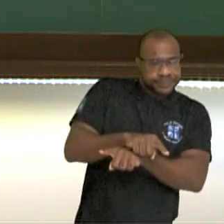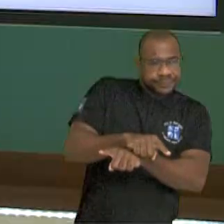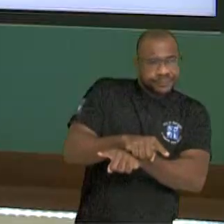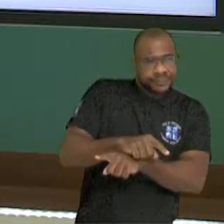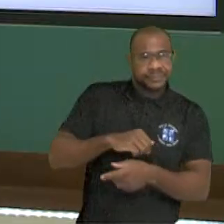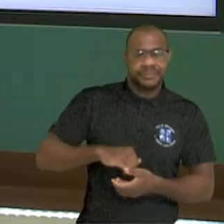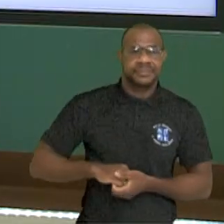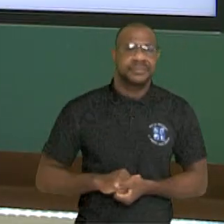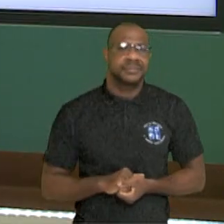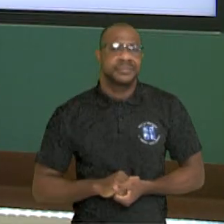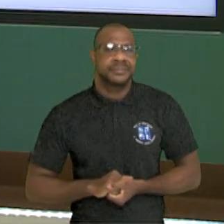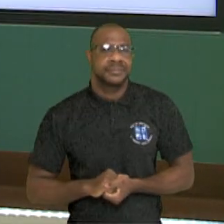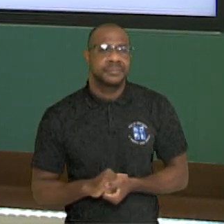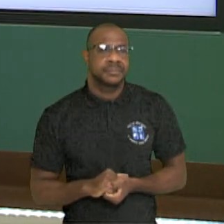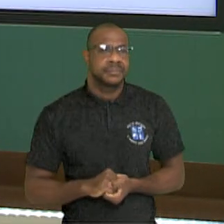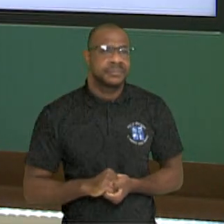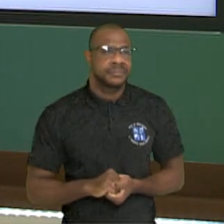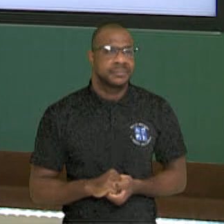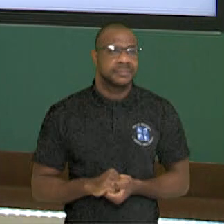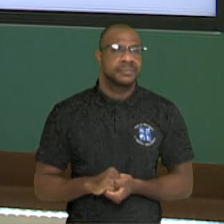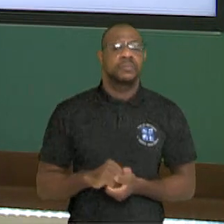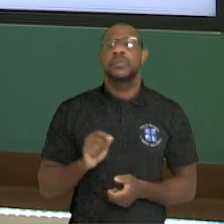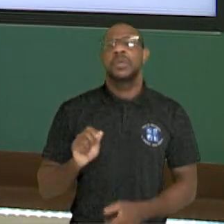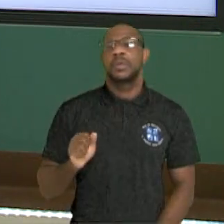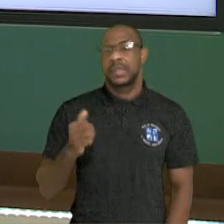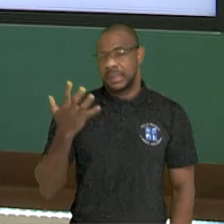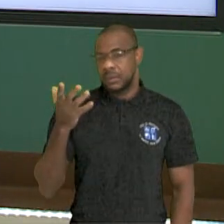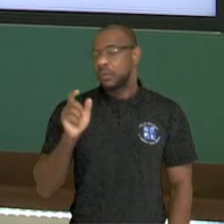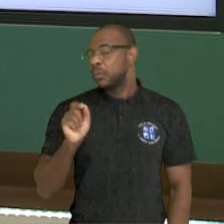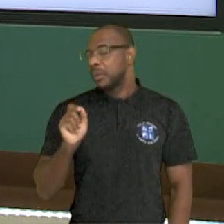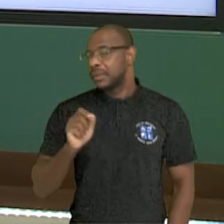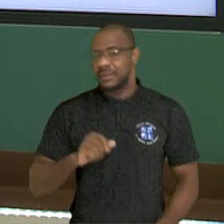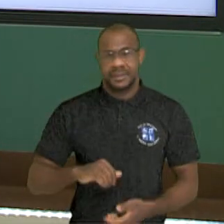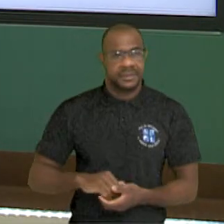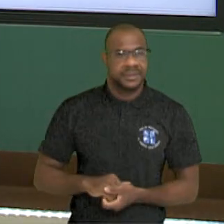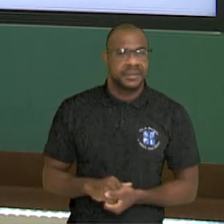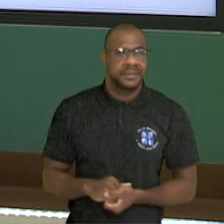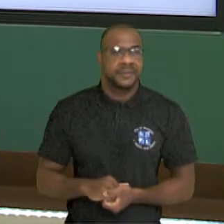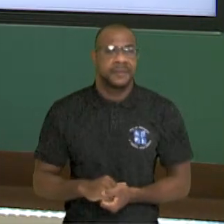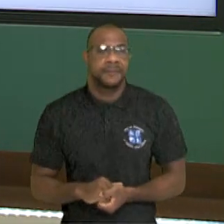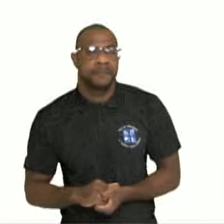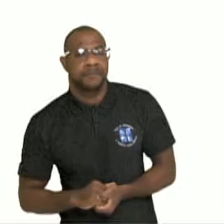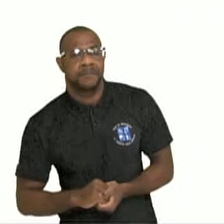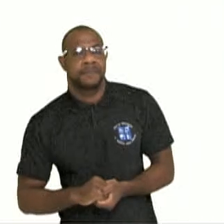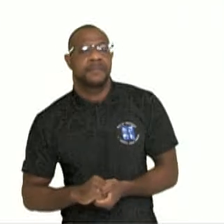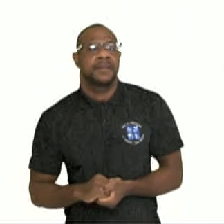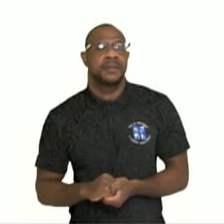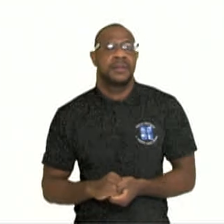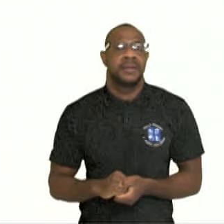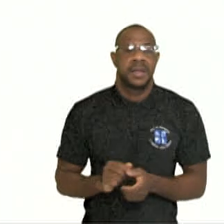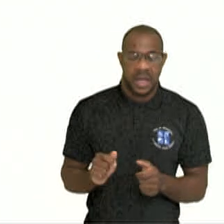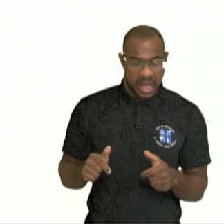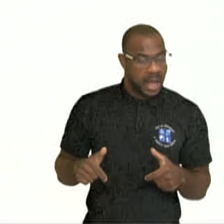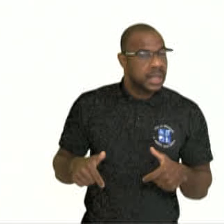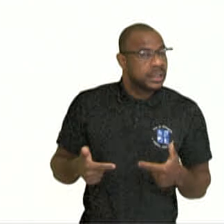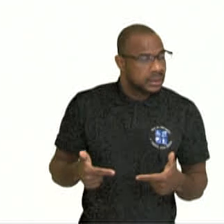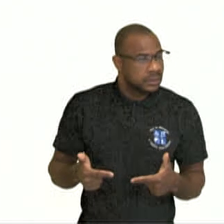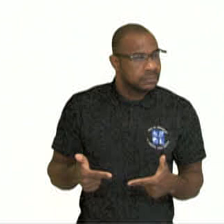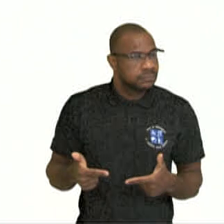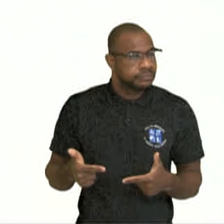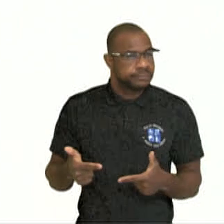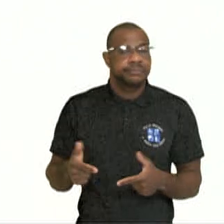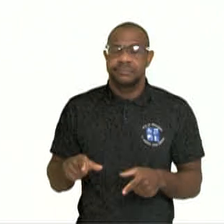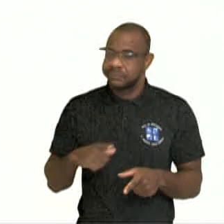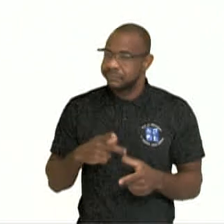aqui então o que aconteceu. Olha lá. As ações que ameaçam e degradam o planeta, elas